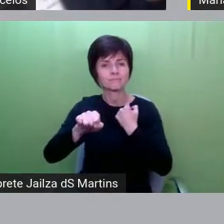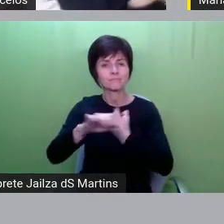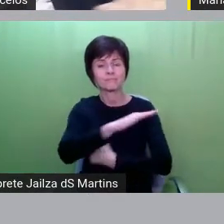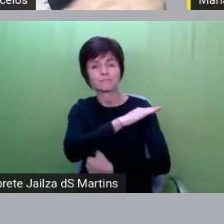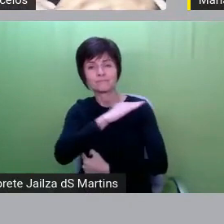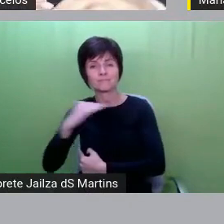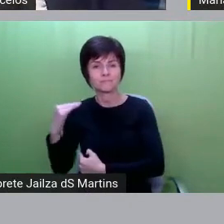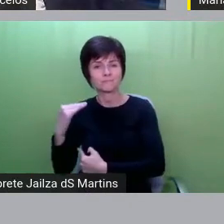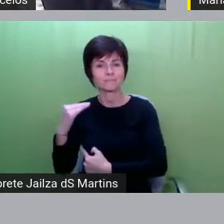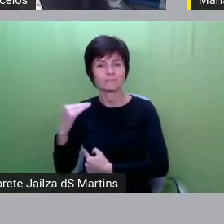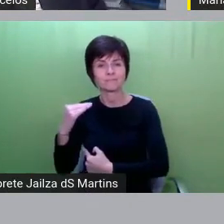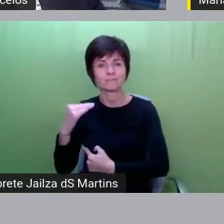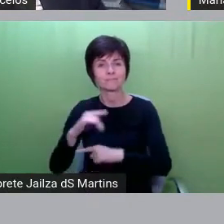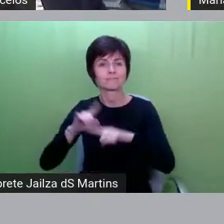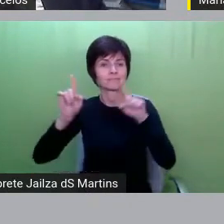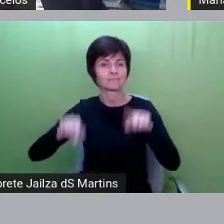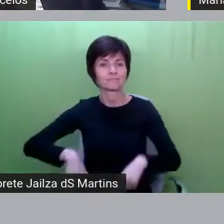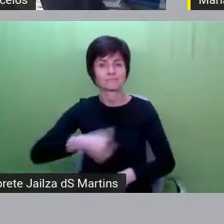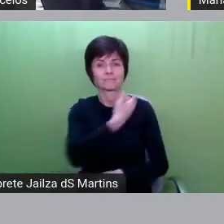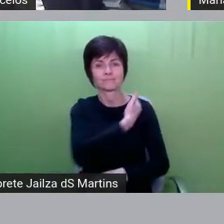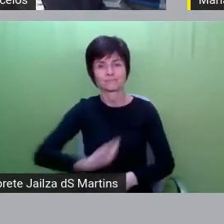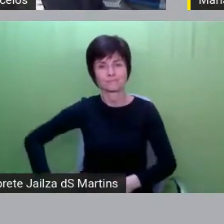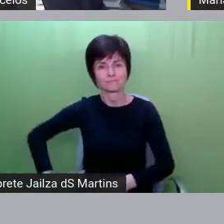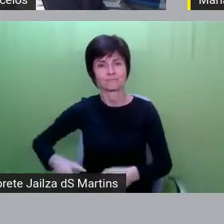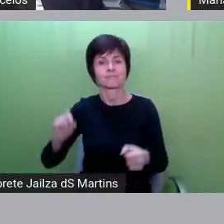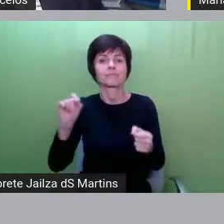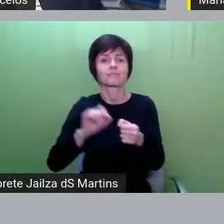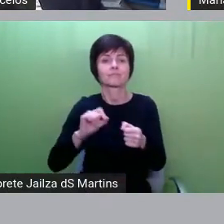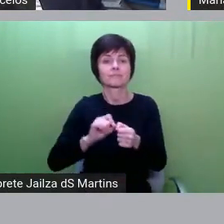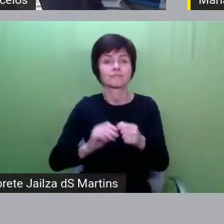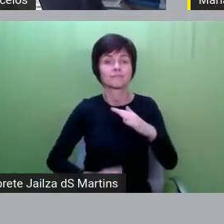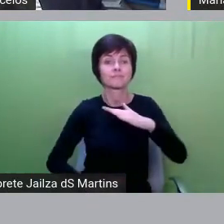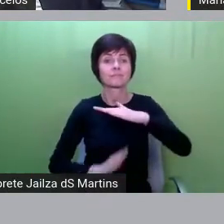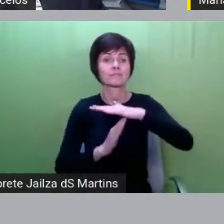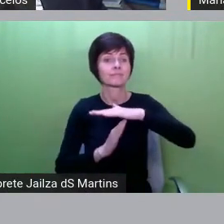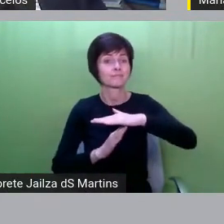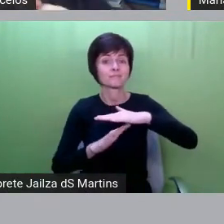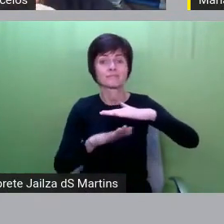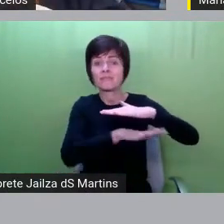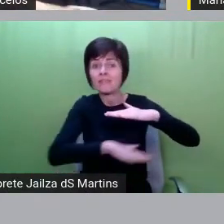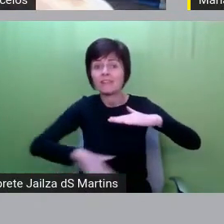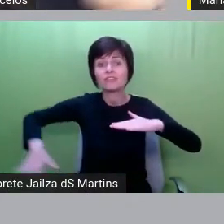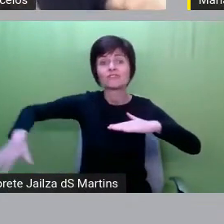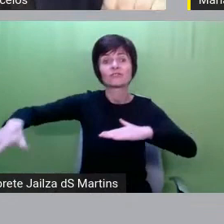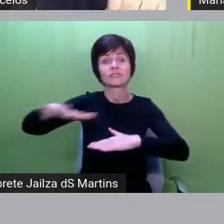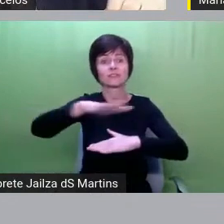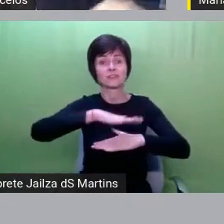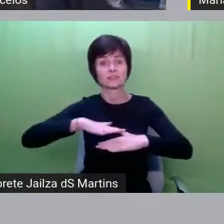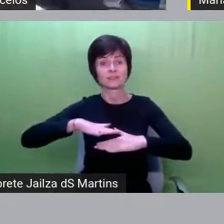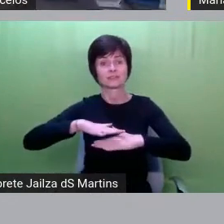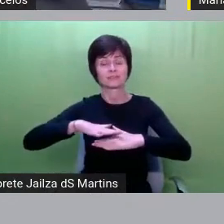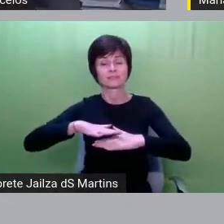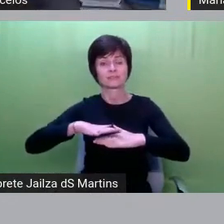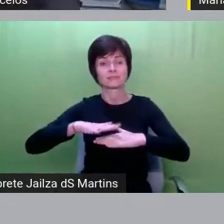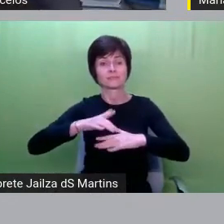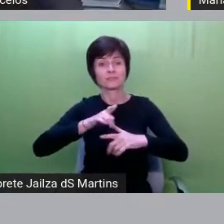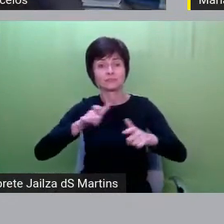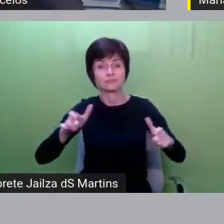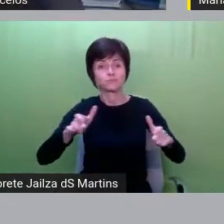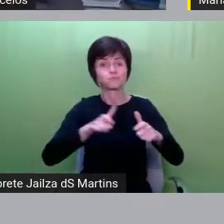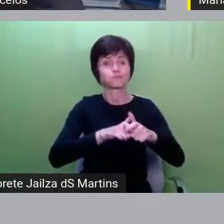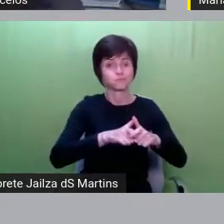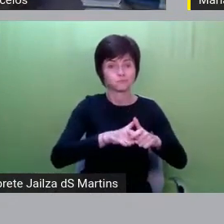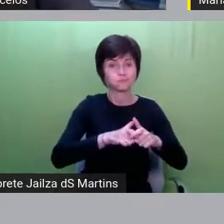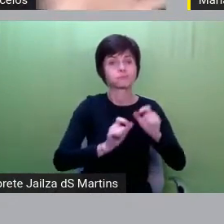cajadada só, porque ela estabelece o teto para todo mundo. Então, vocês se encolham aí, e o